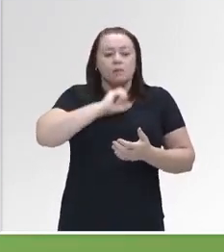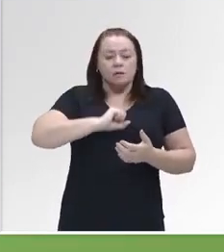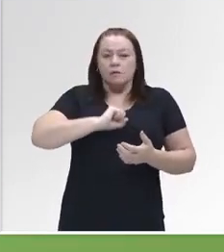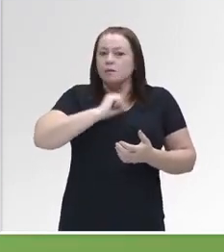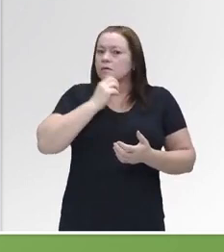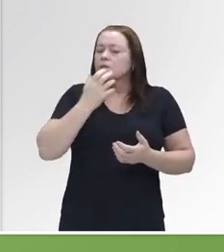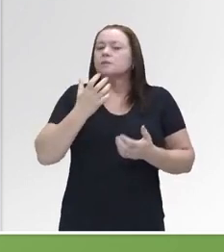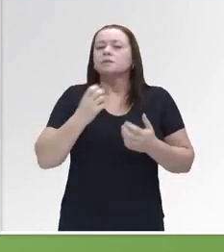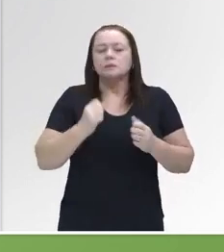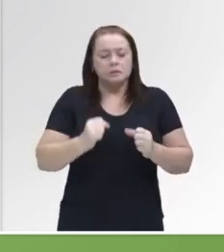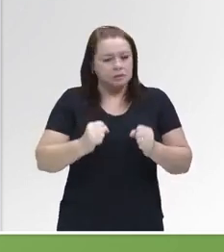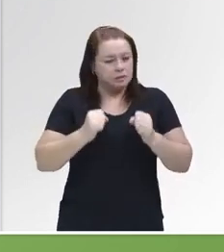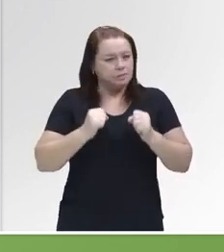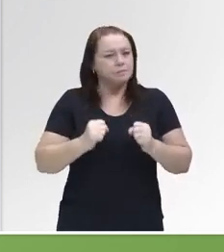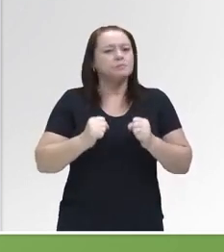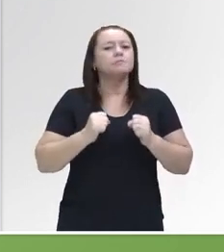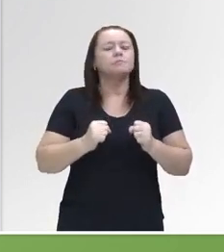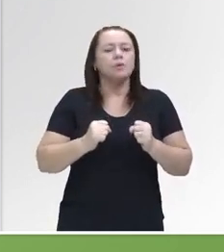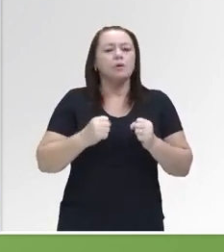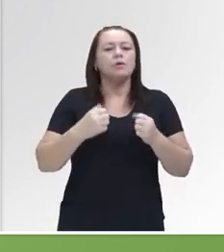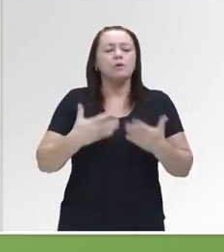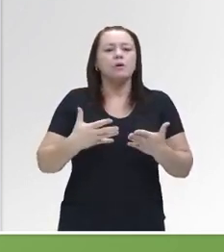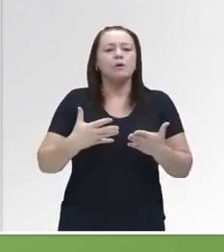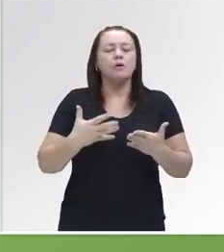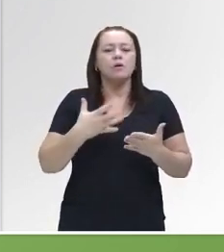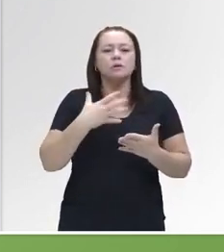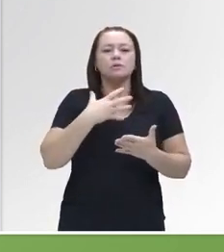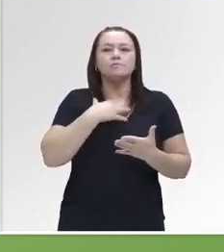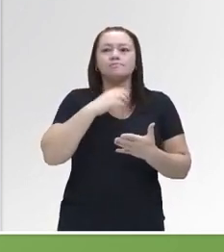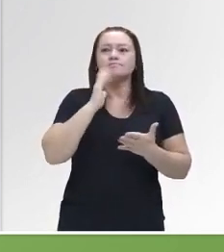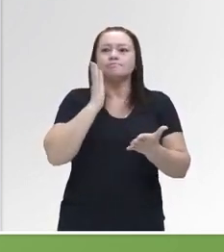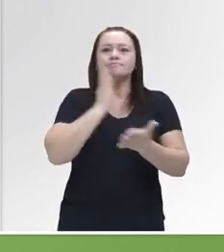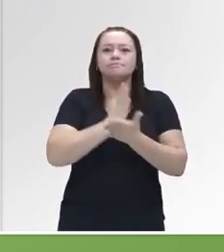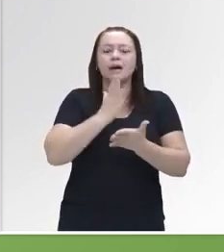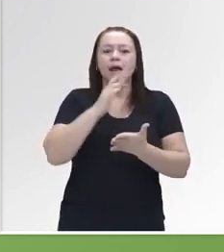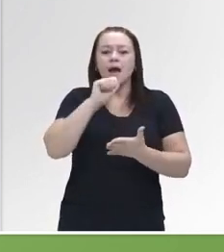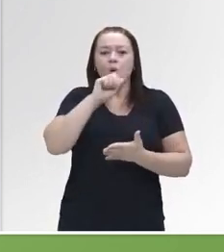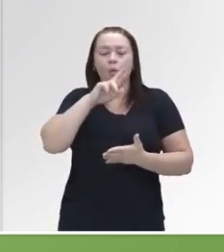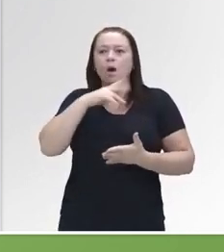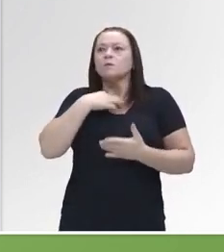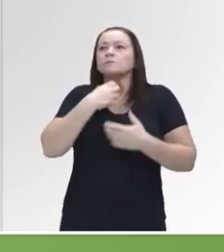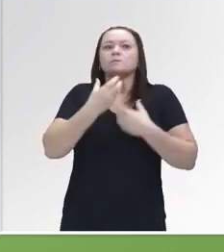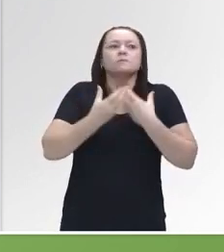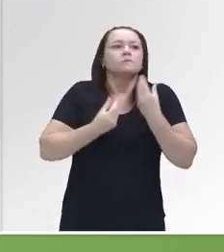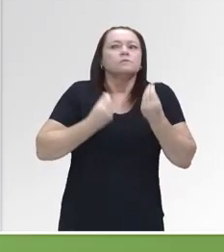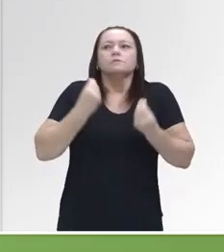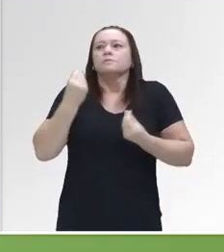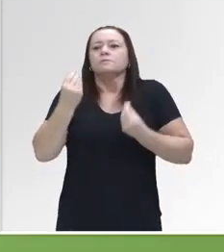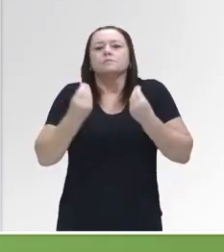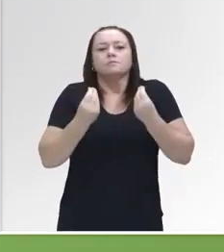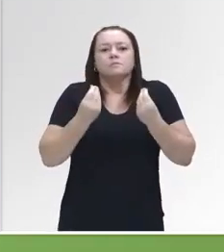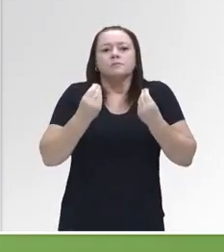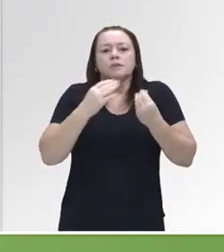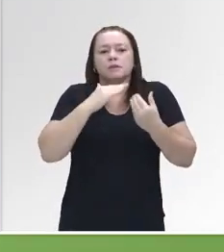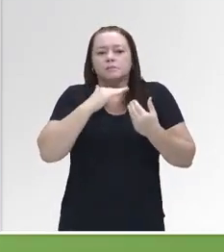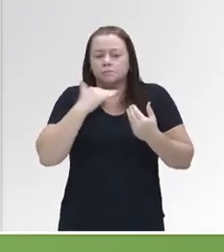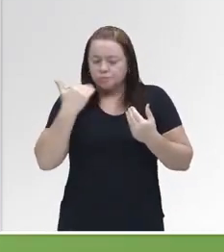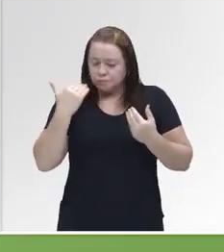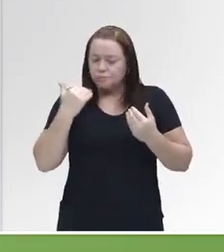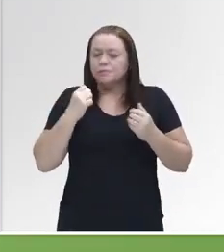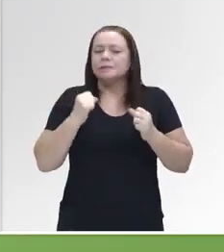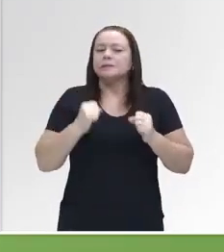vezes, pode levar a uma asfixia, que é a falta de ar, e levar a pessoa a óbito. Então, isso é